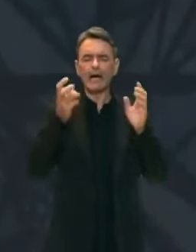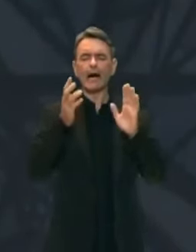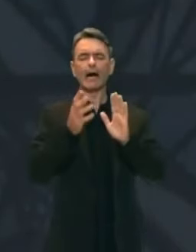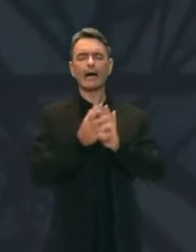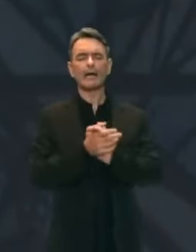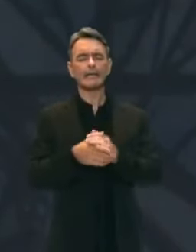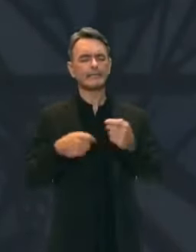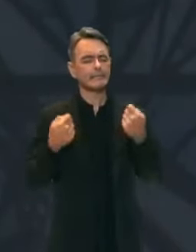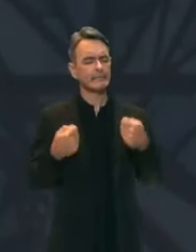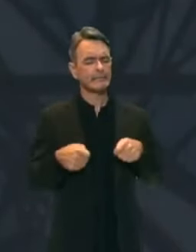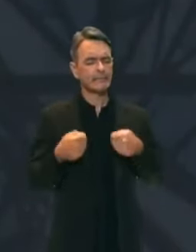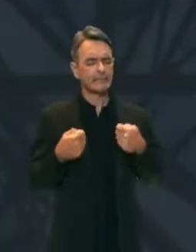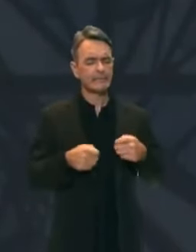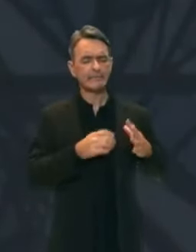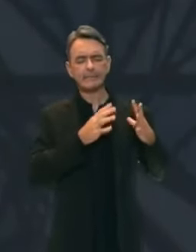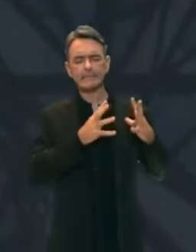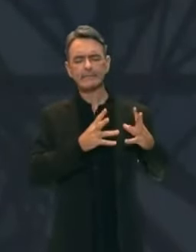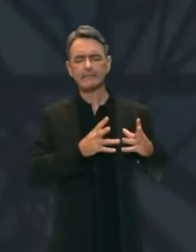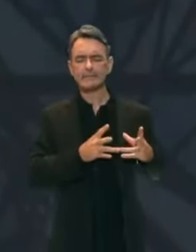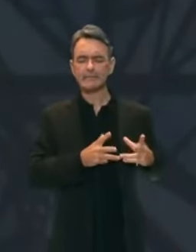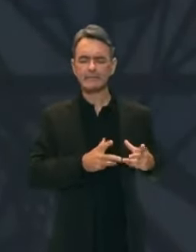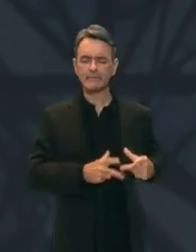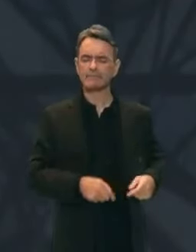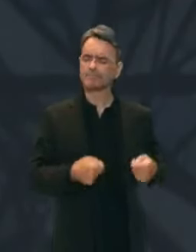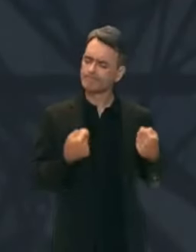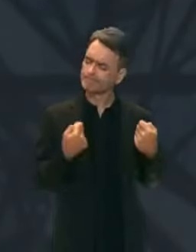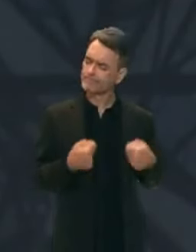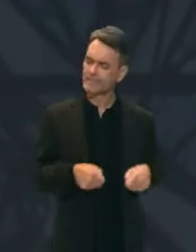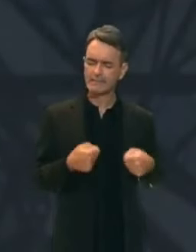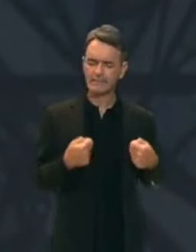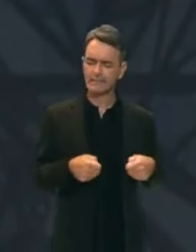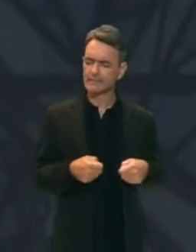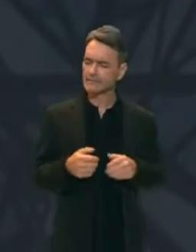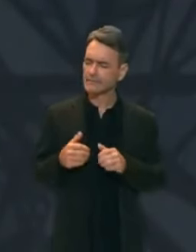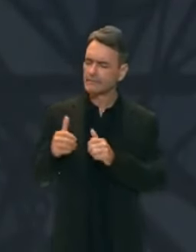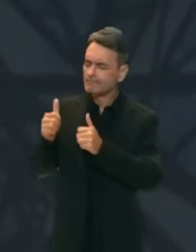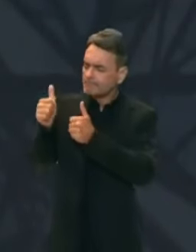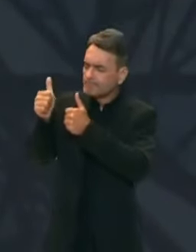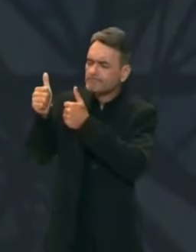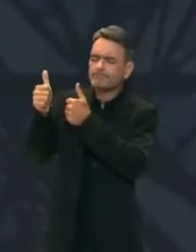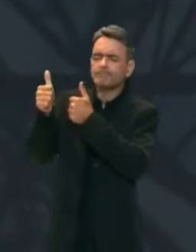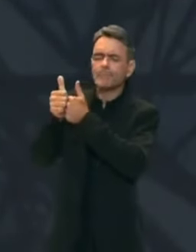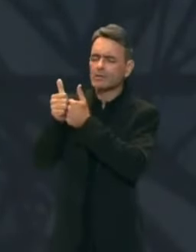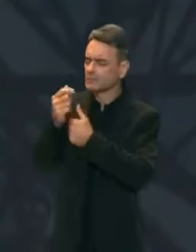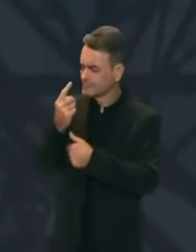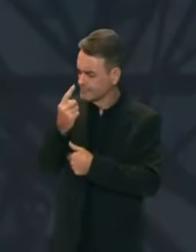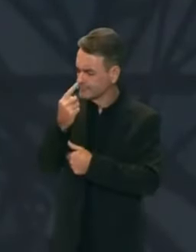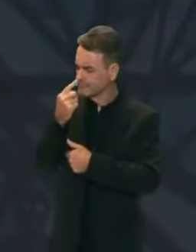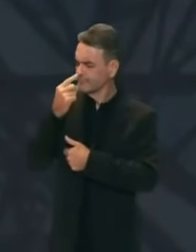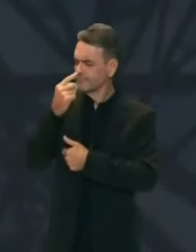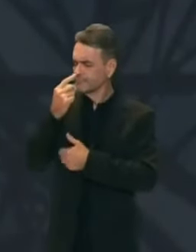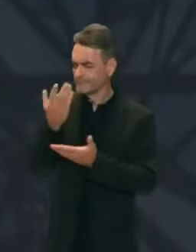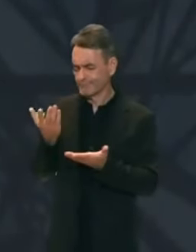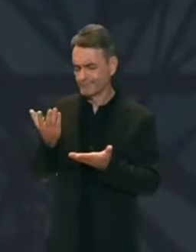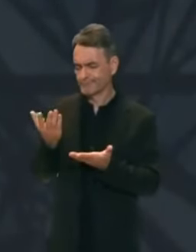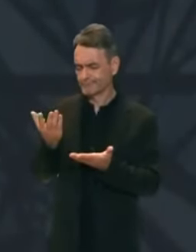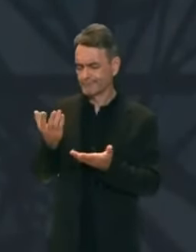nós temos de santificação e de proximidade contigo. Por isso, Pai, eu